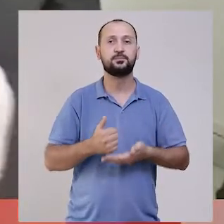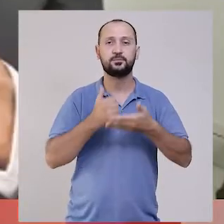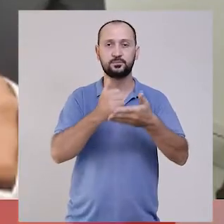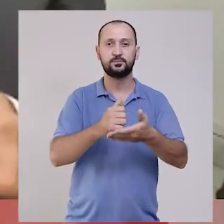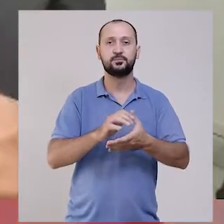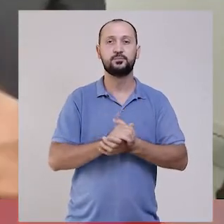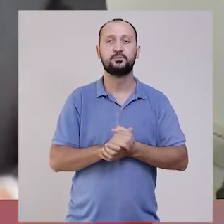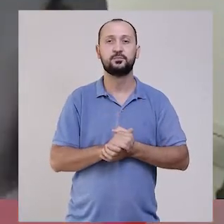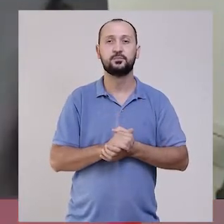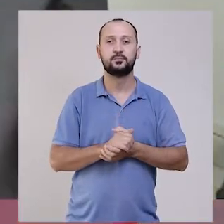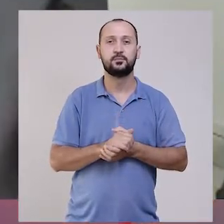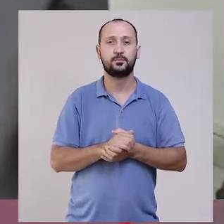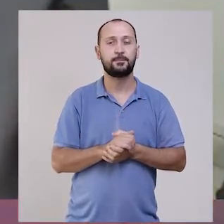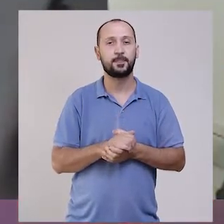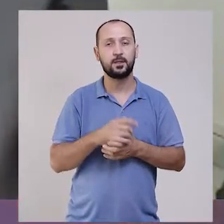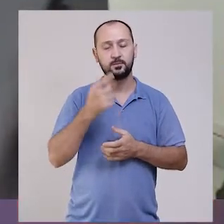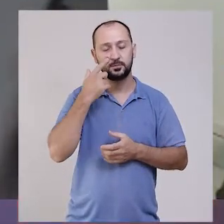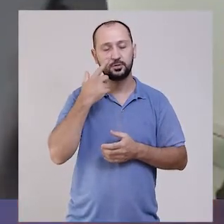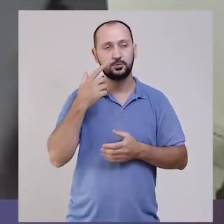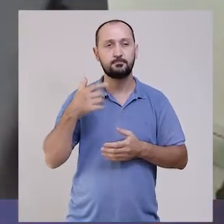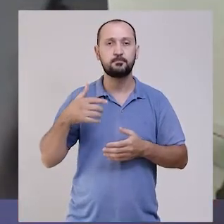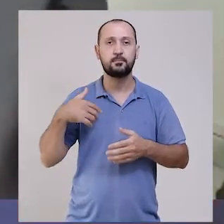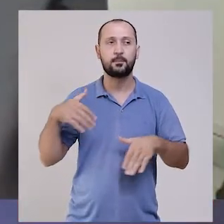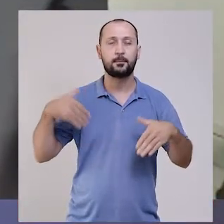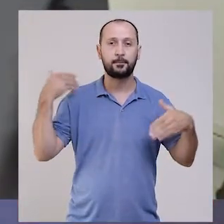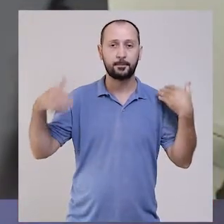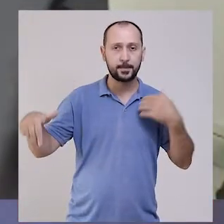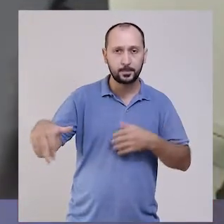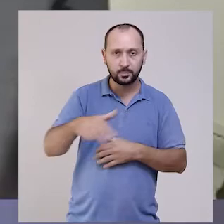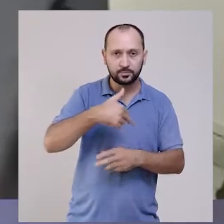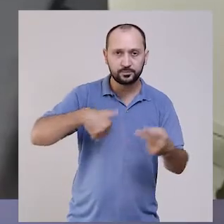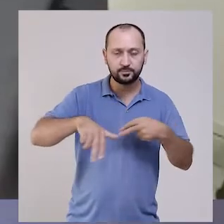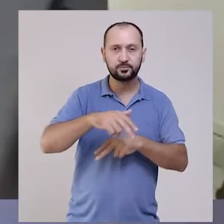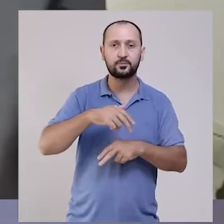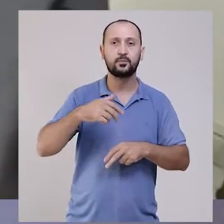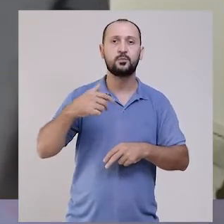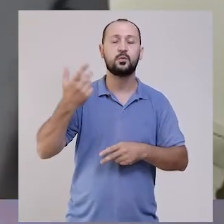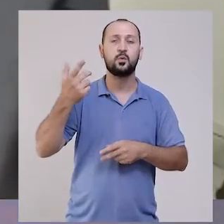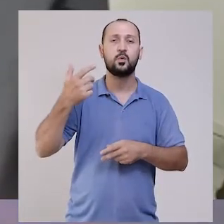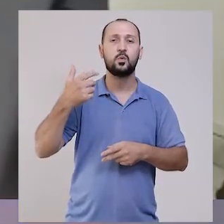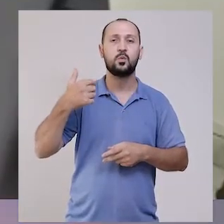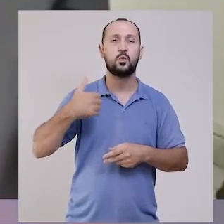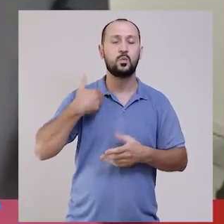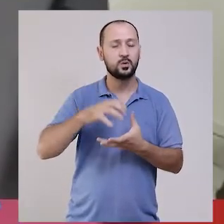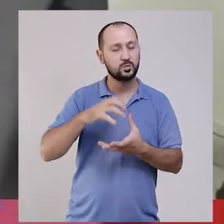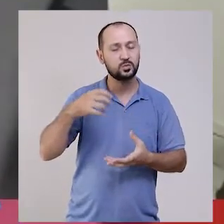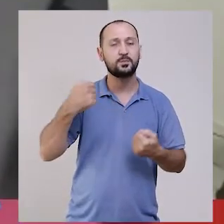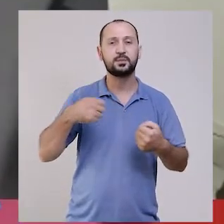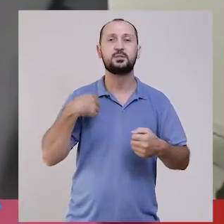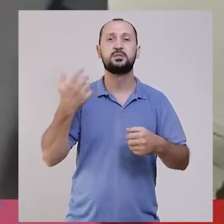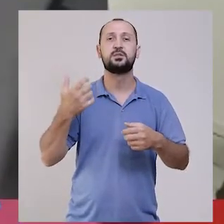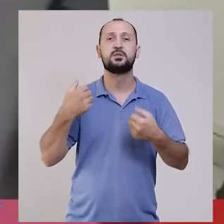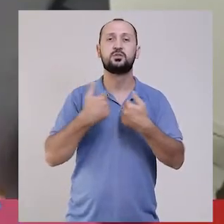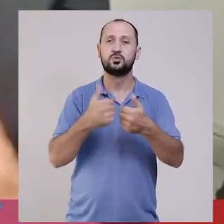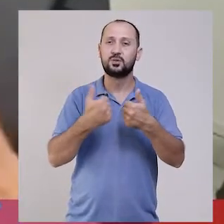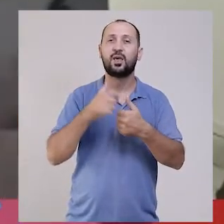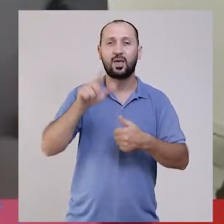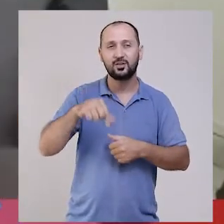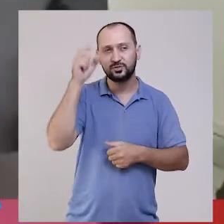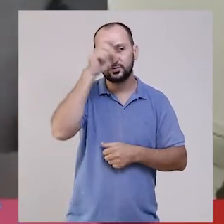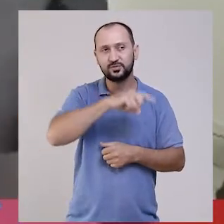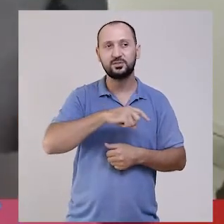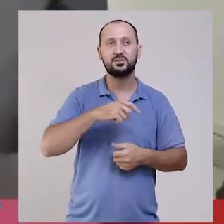locomoção. Eu acho assim, o idoso ainda pegar o transporte coletivo é um pouco complicado, né? Por